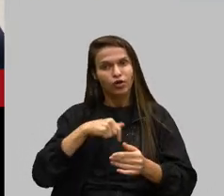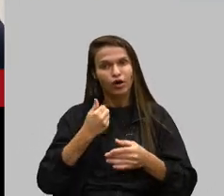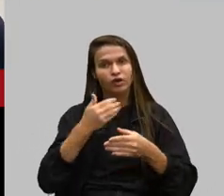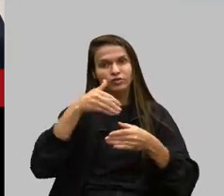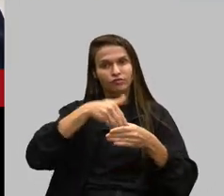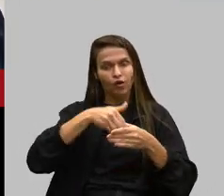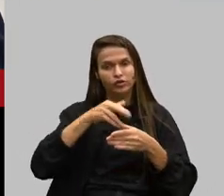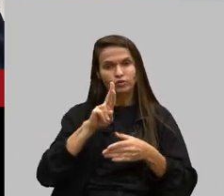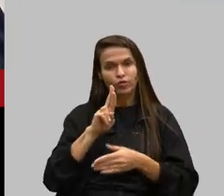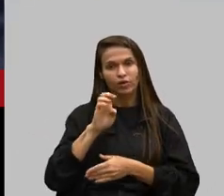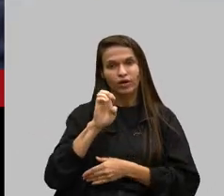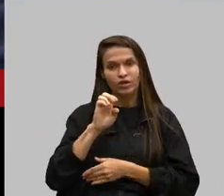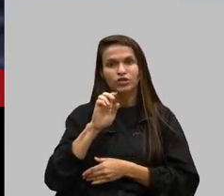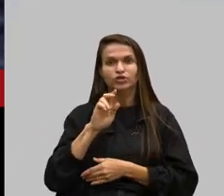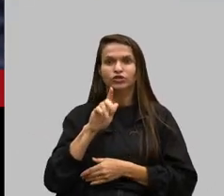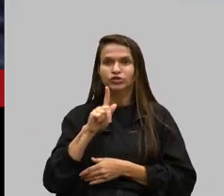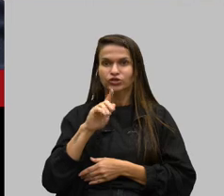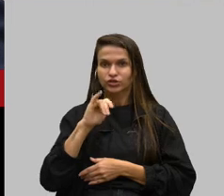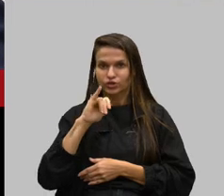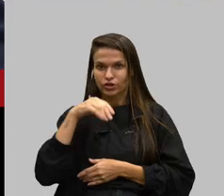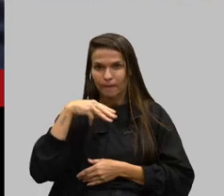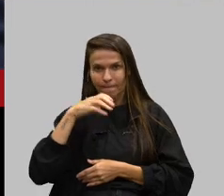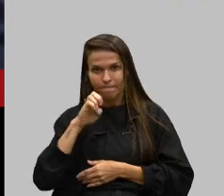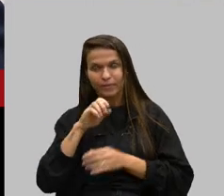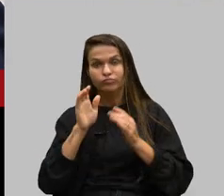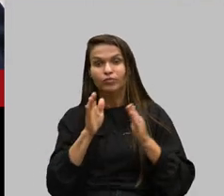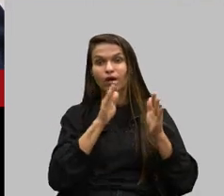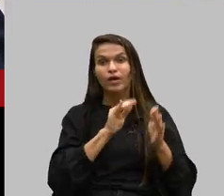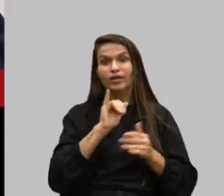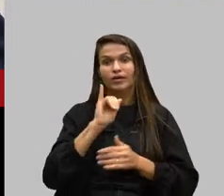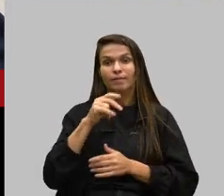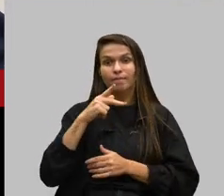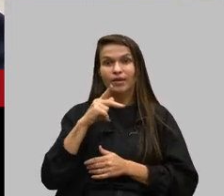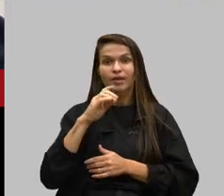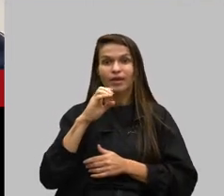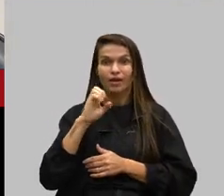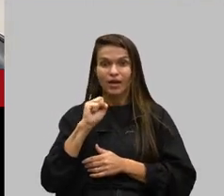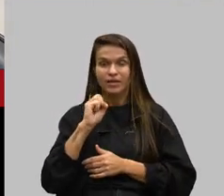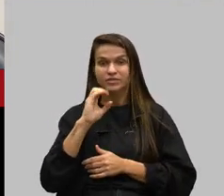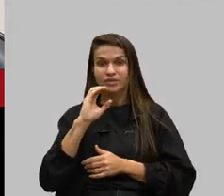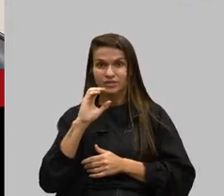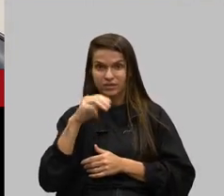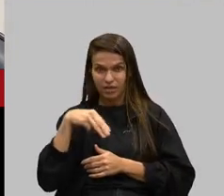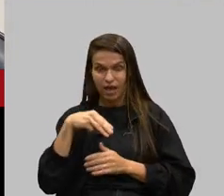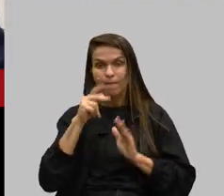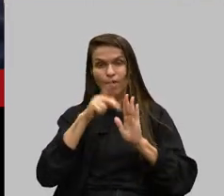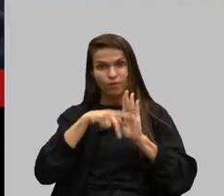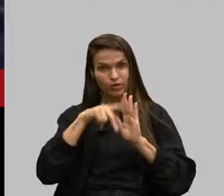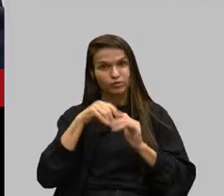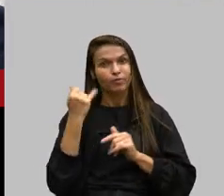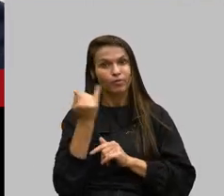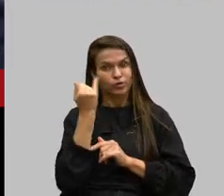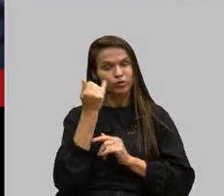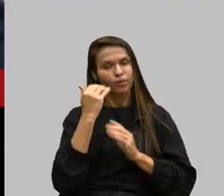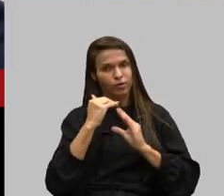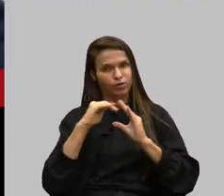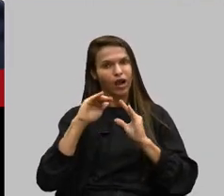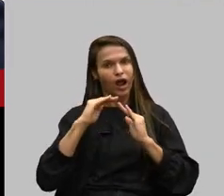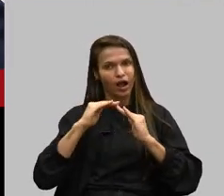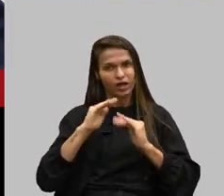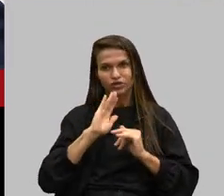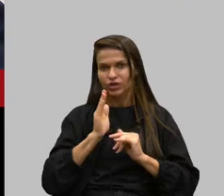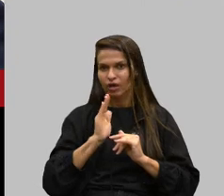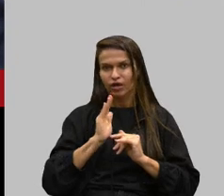regime a questão do ipsm é um projeto importante para nós já chegou à casa nós encaminhamos ele à casa nós não